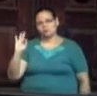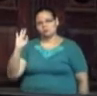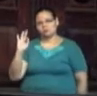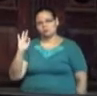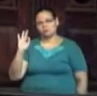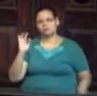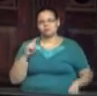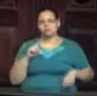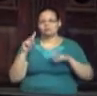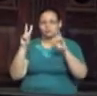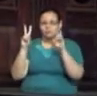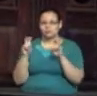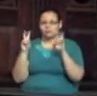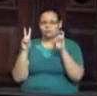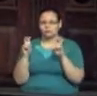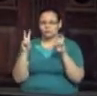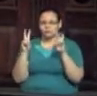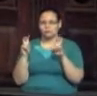no termo